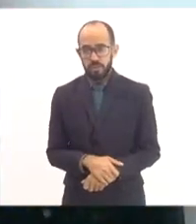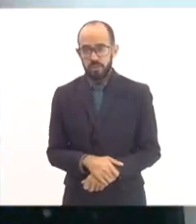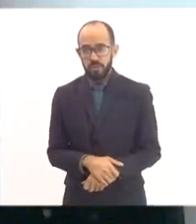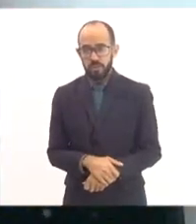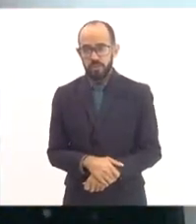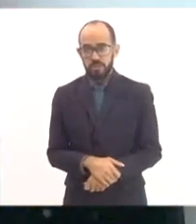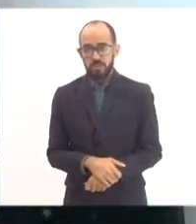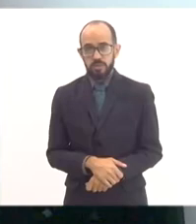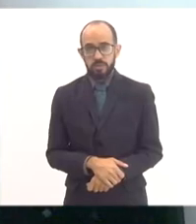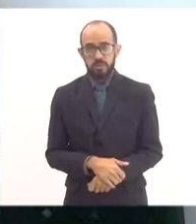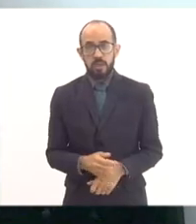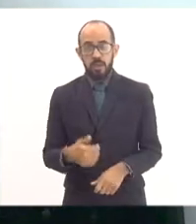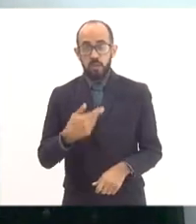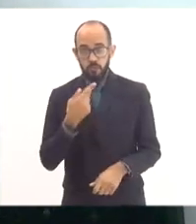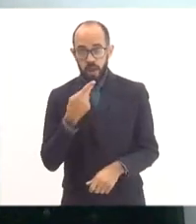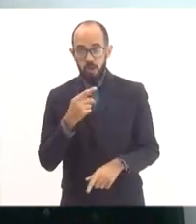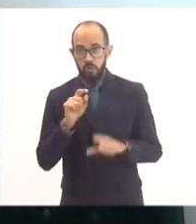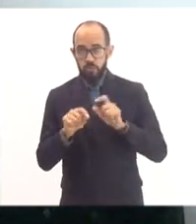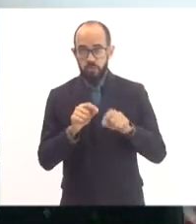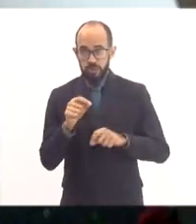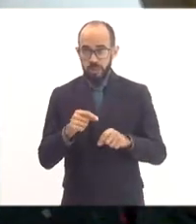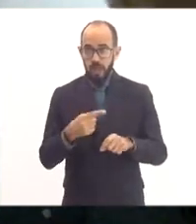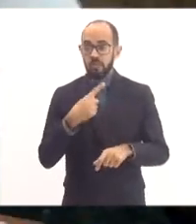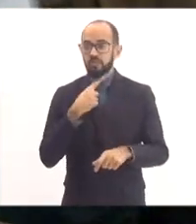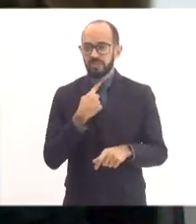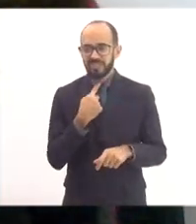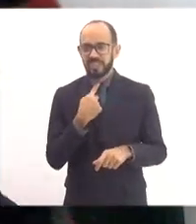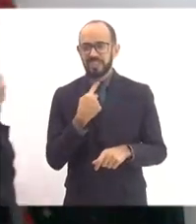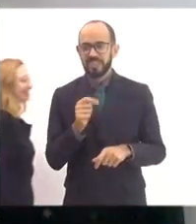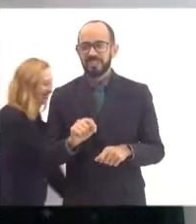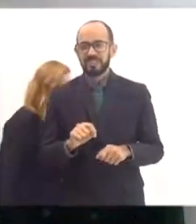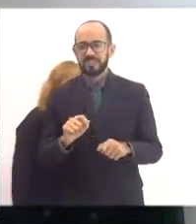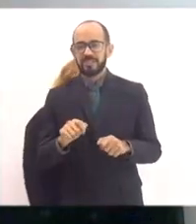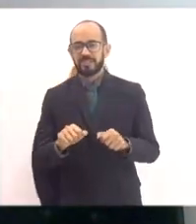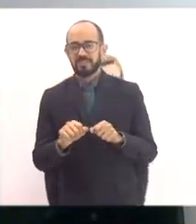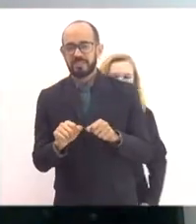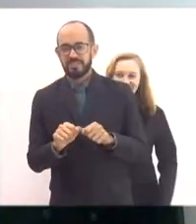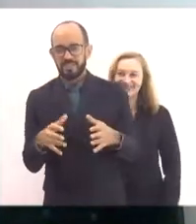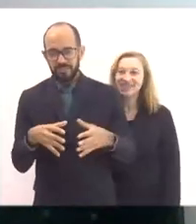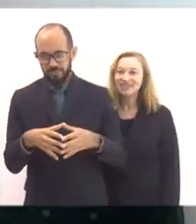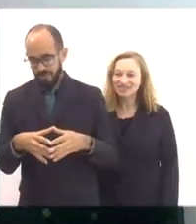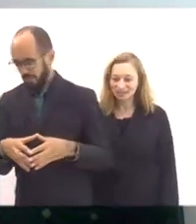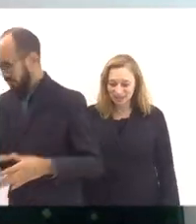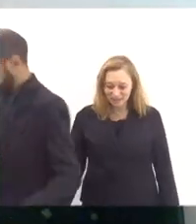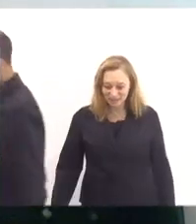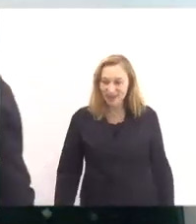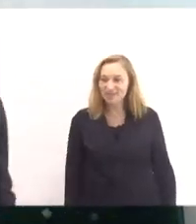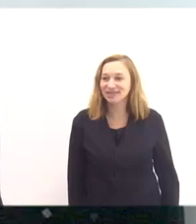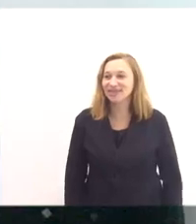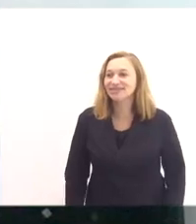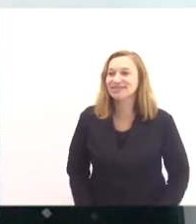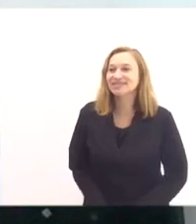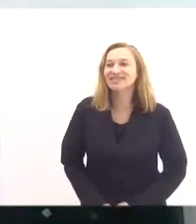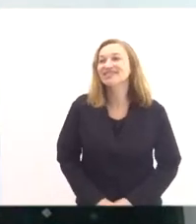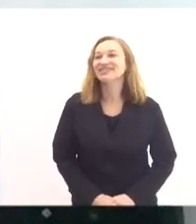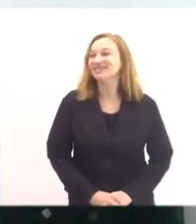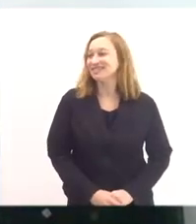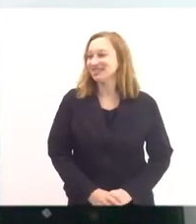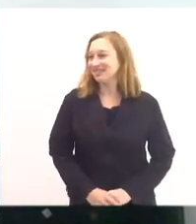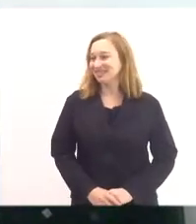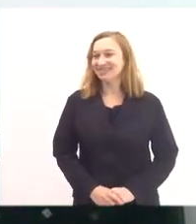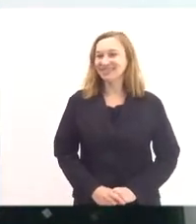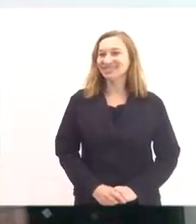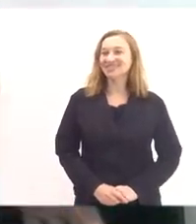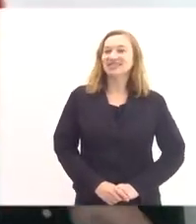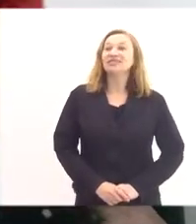Eu costumo dizer o seguinte, a boa vontade que está sendo feita nessa comissão é algo nunca visto nesse parlamento. De chegar